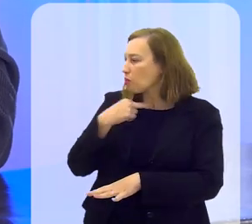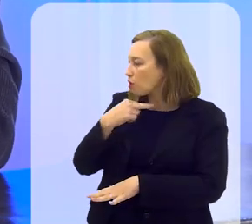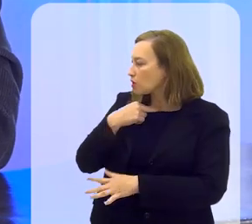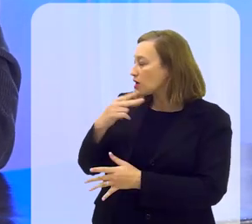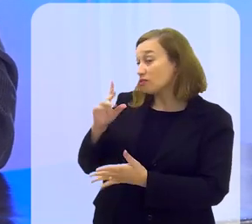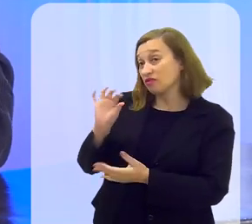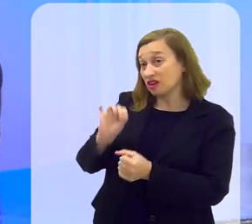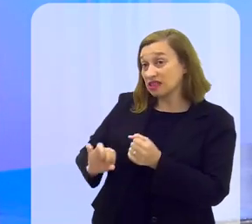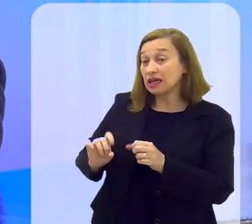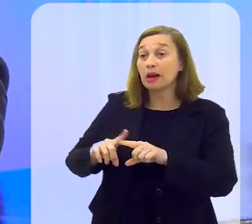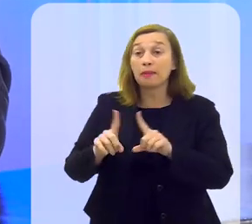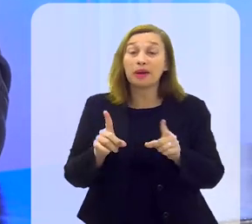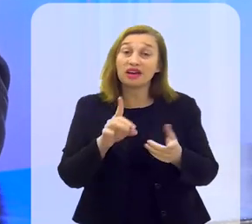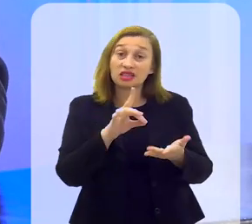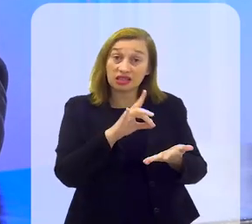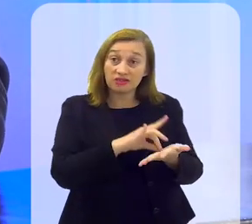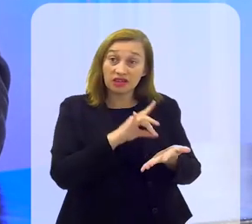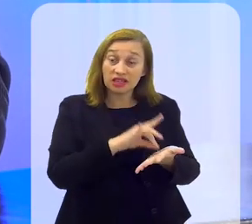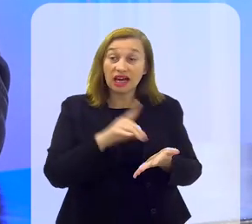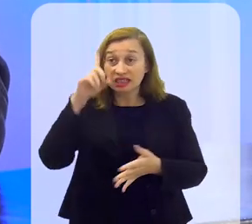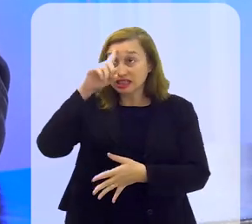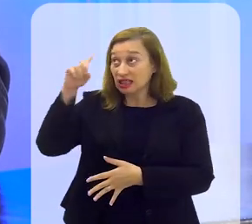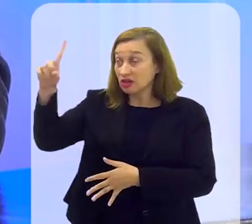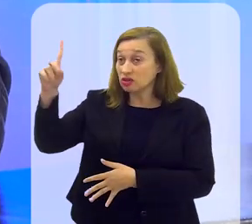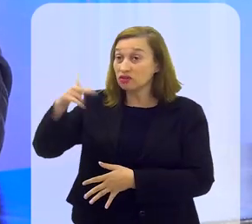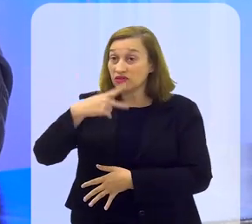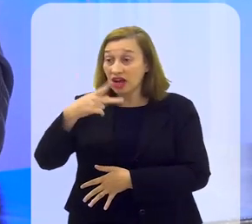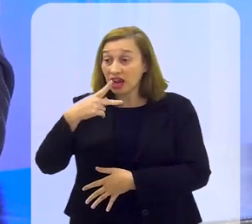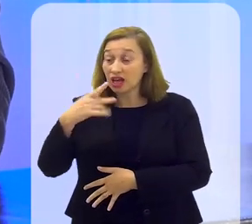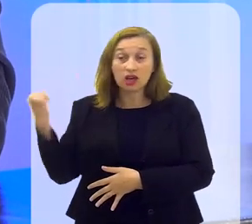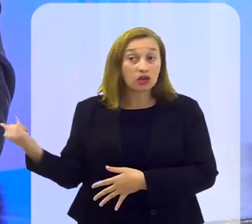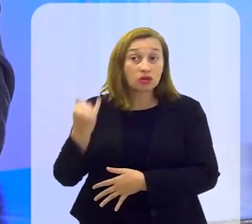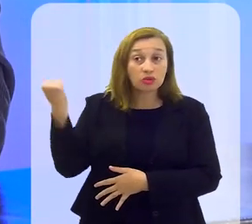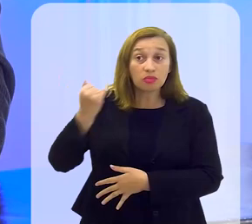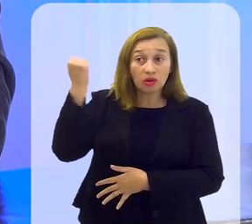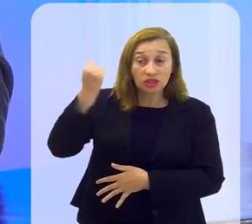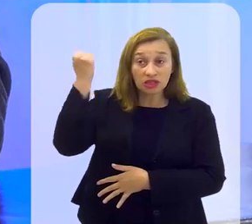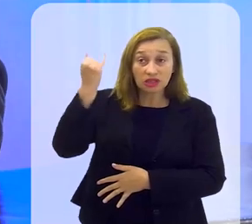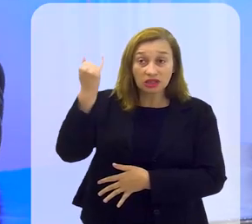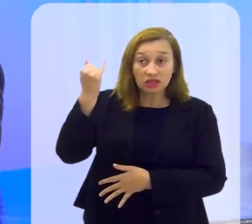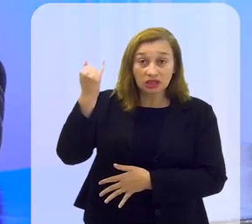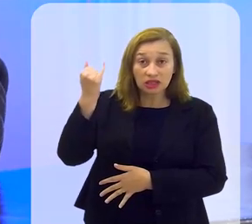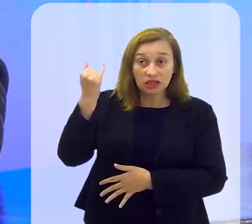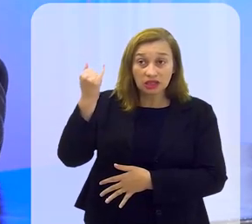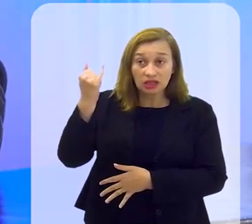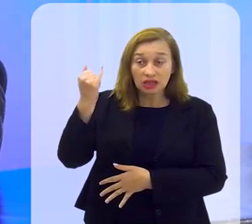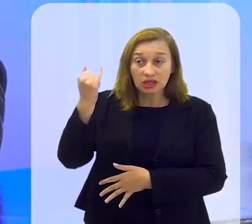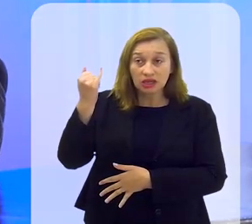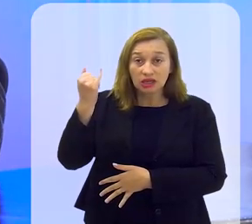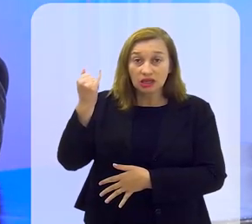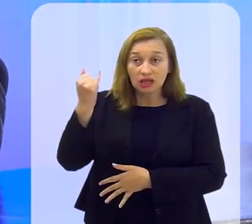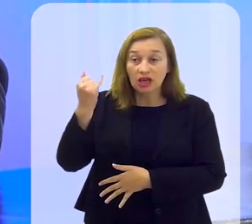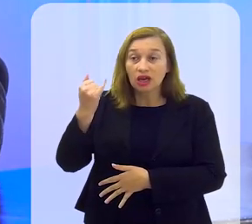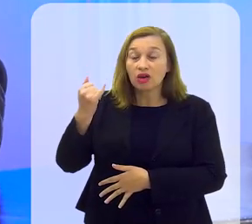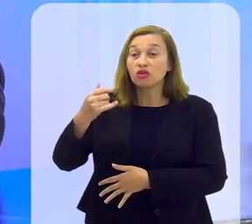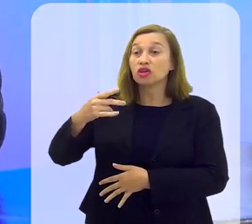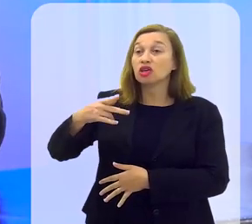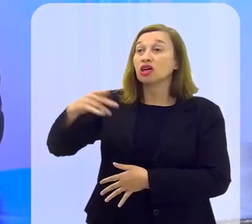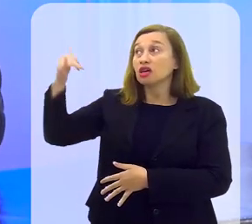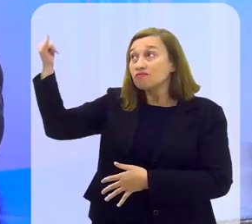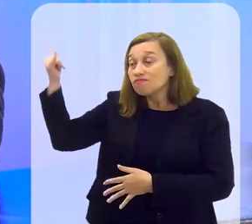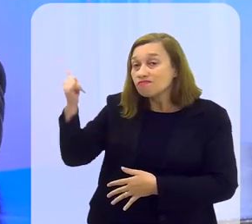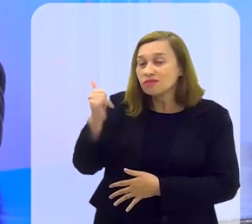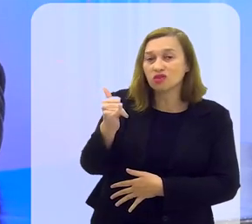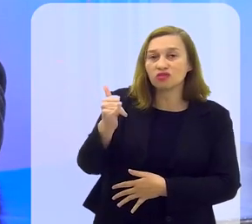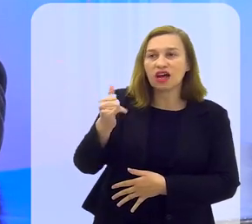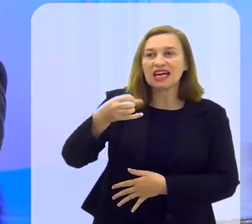vivo de Israel diz que o importante doido é aquilo sabe que sai de você né E